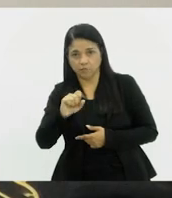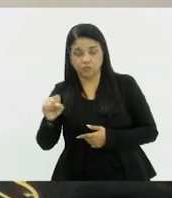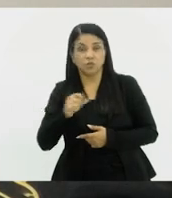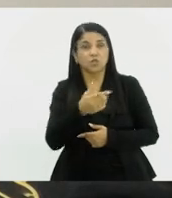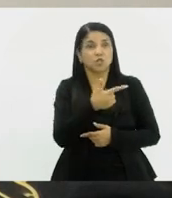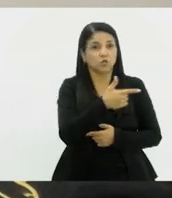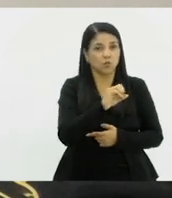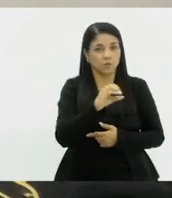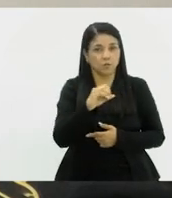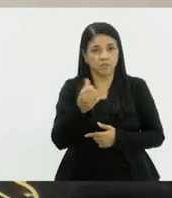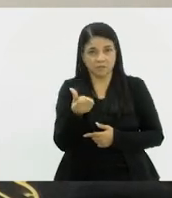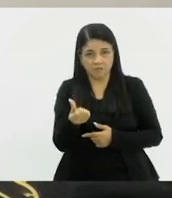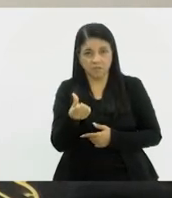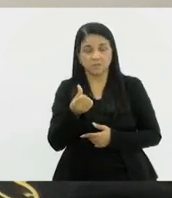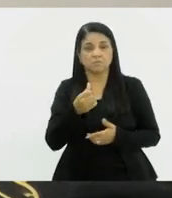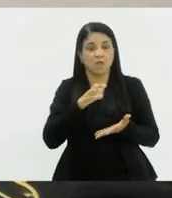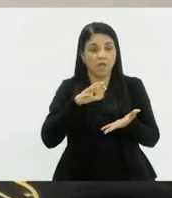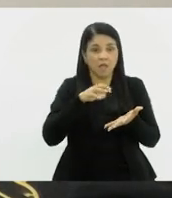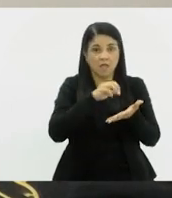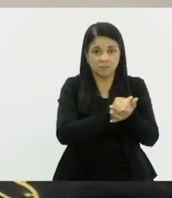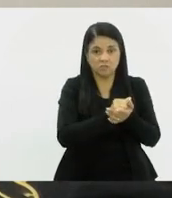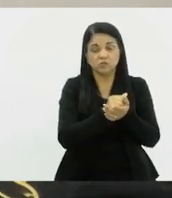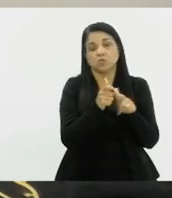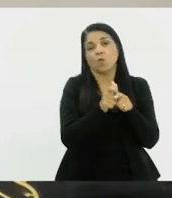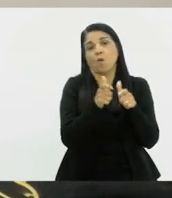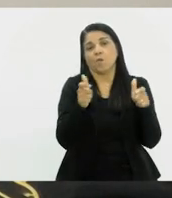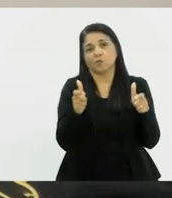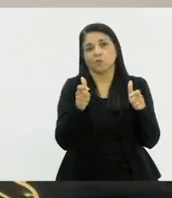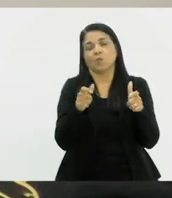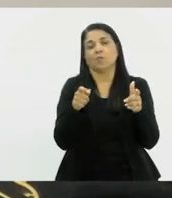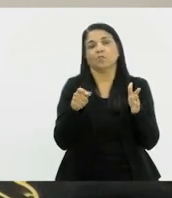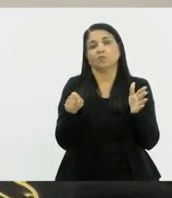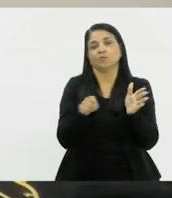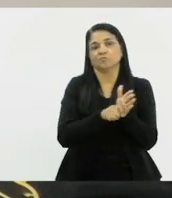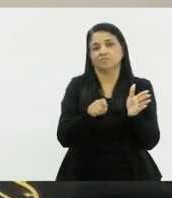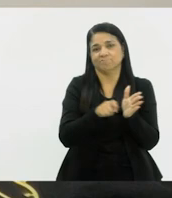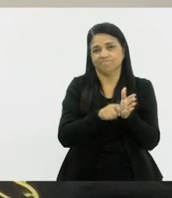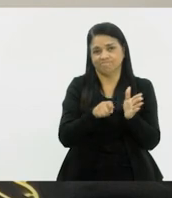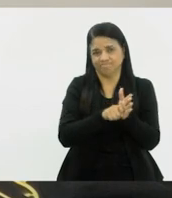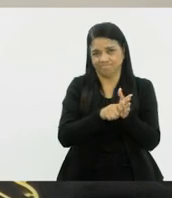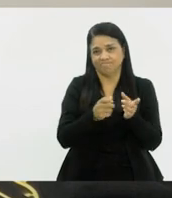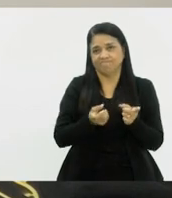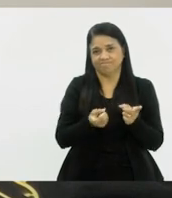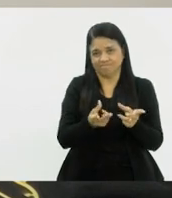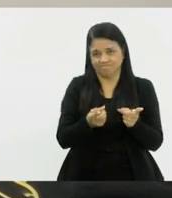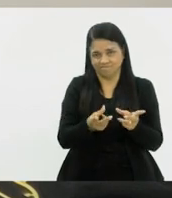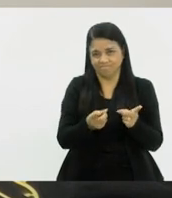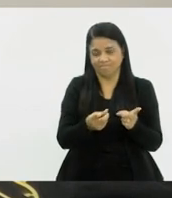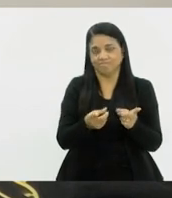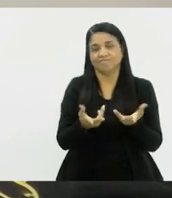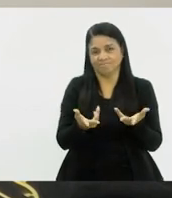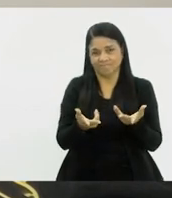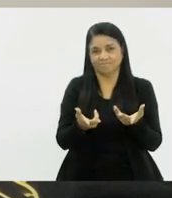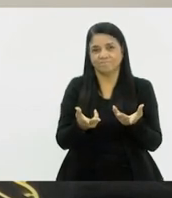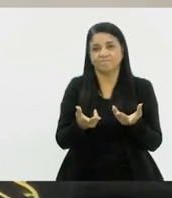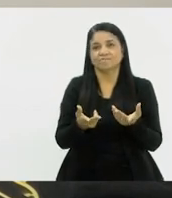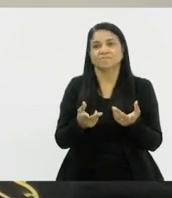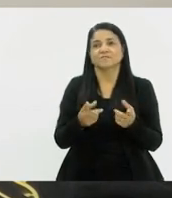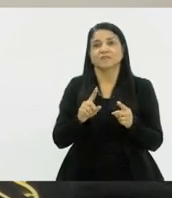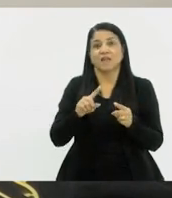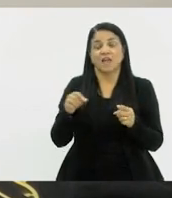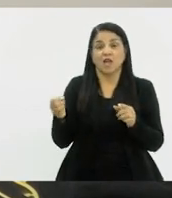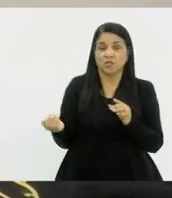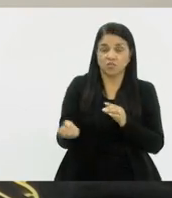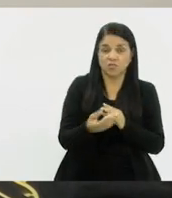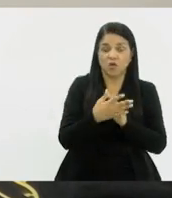houve um aumento dos registros por tráfico de drogas porque justamente quando se deixa de criminalizar se deixou com a nova